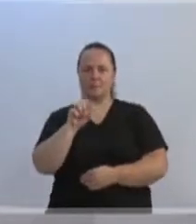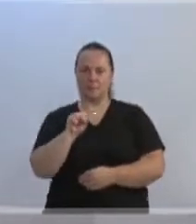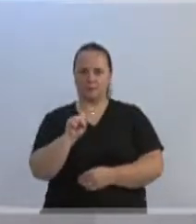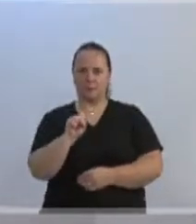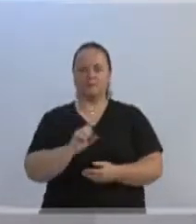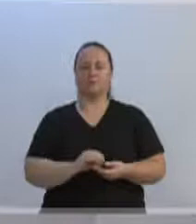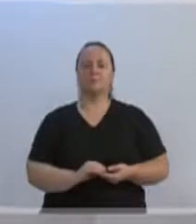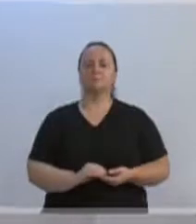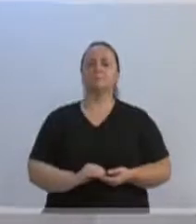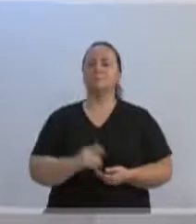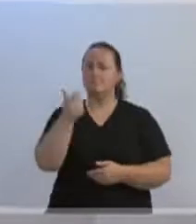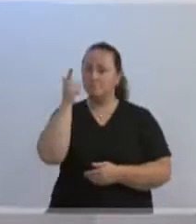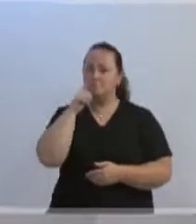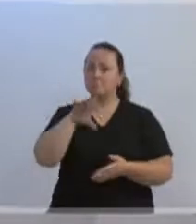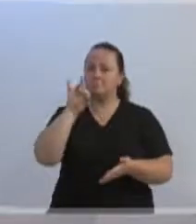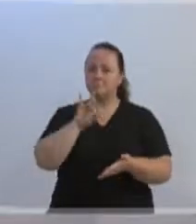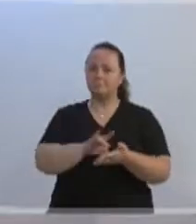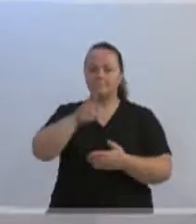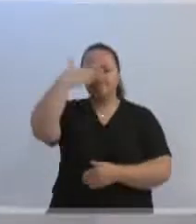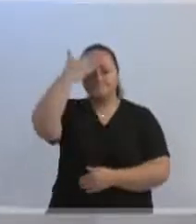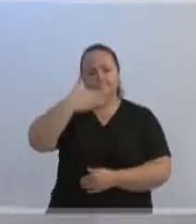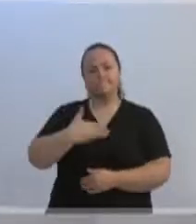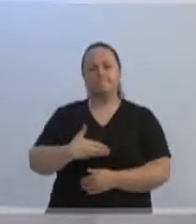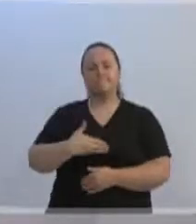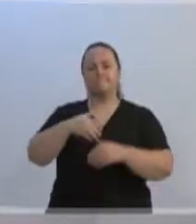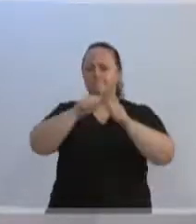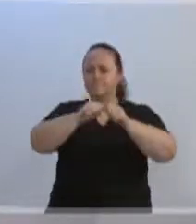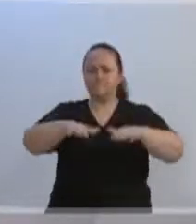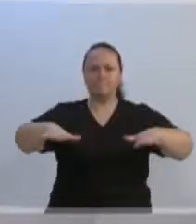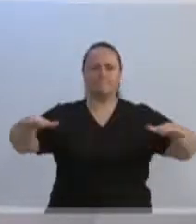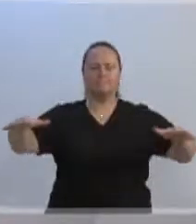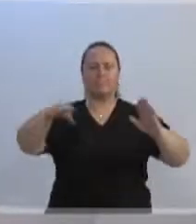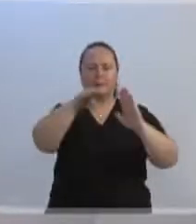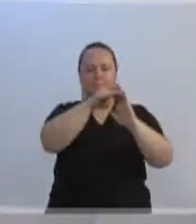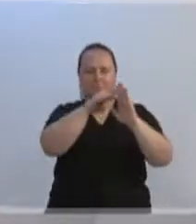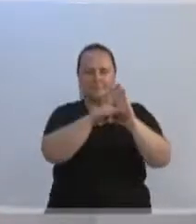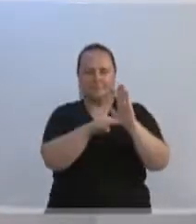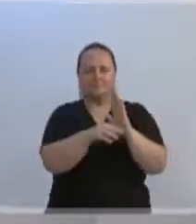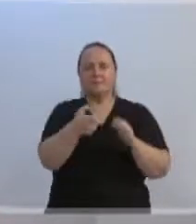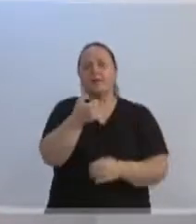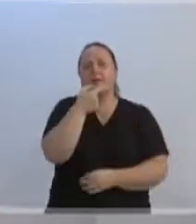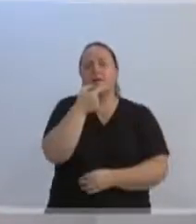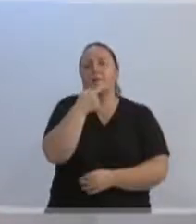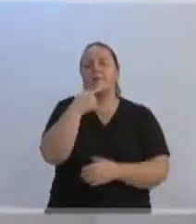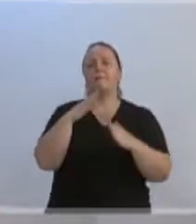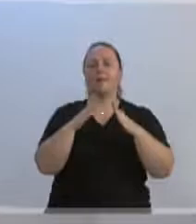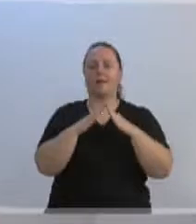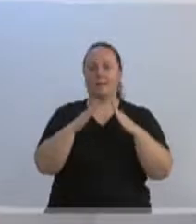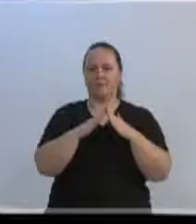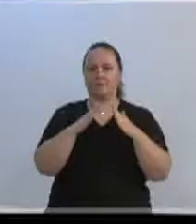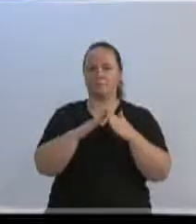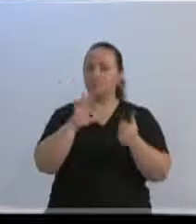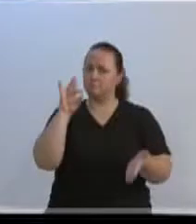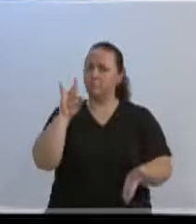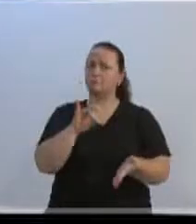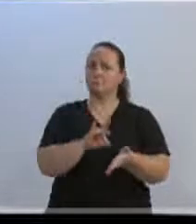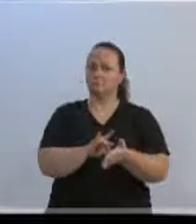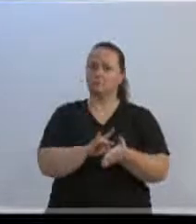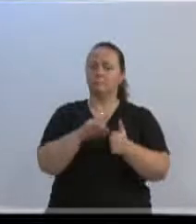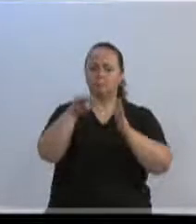o presenciar a expansão do programa remédio em casa realmente um programa muito